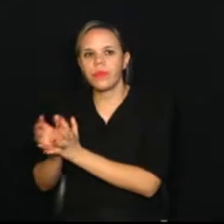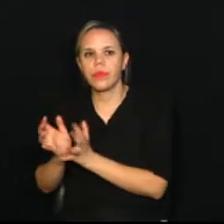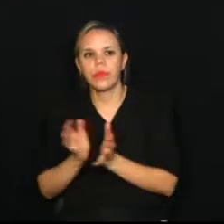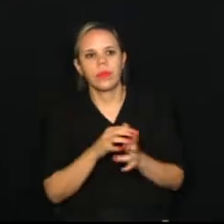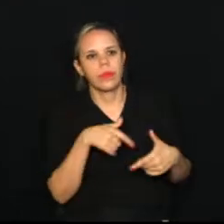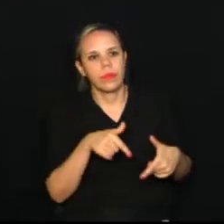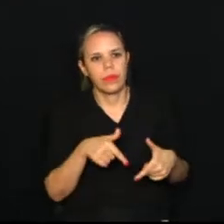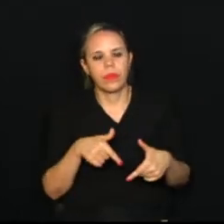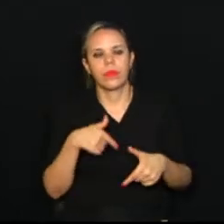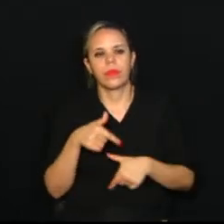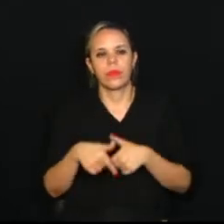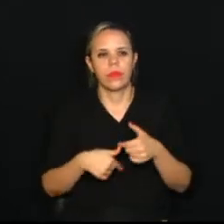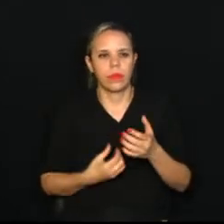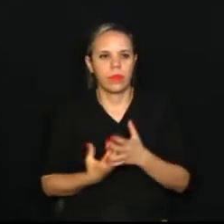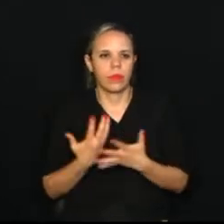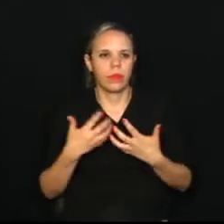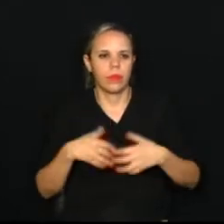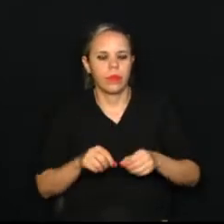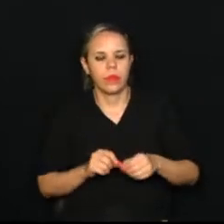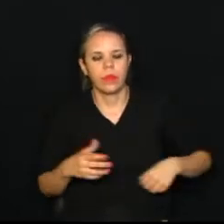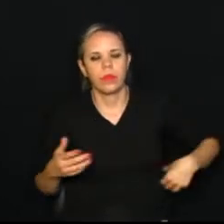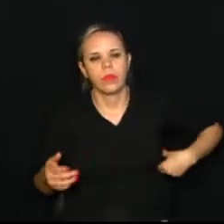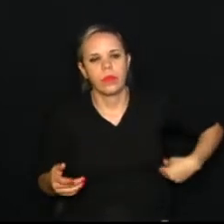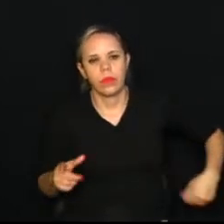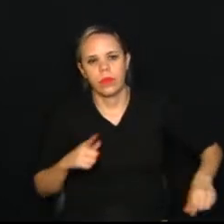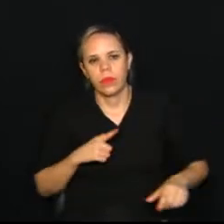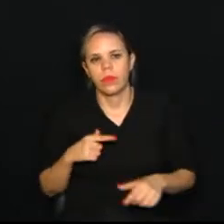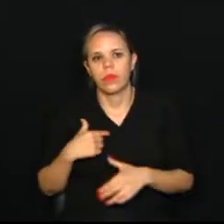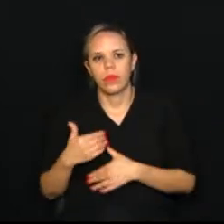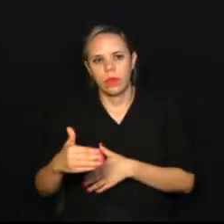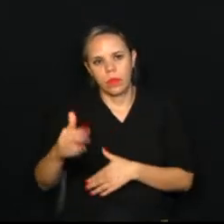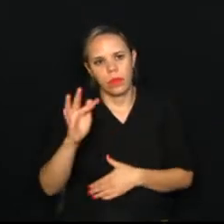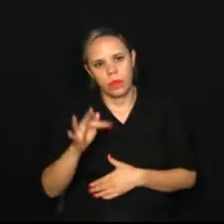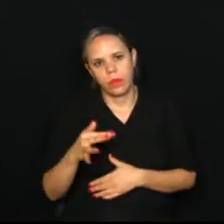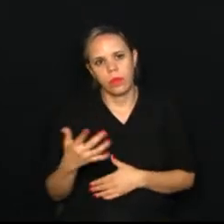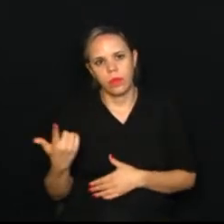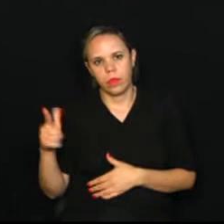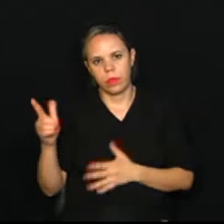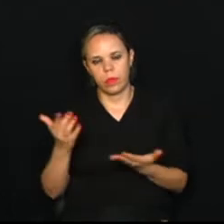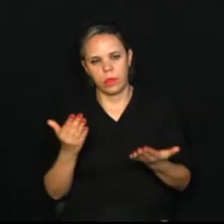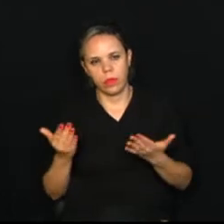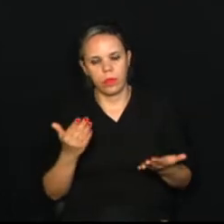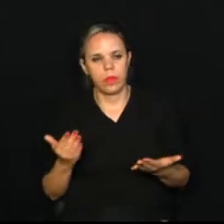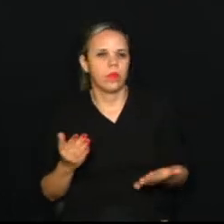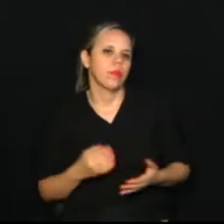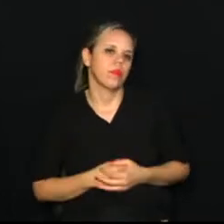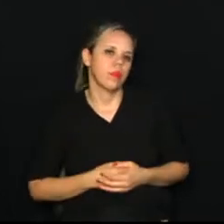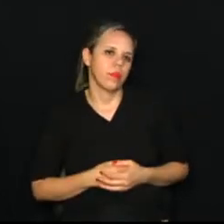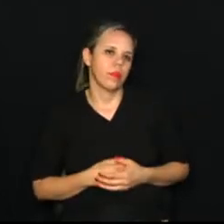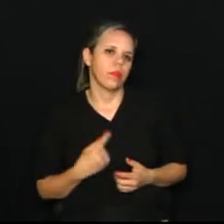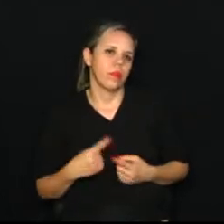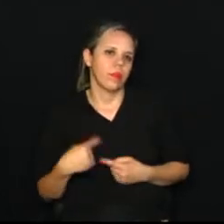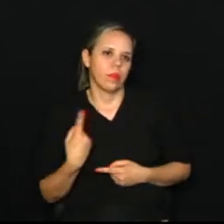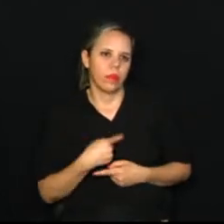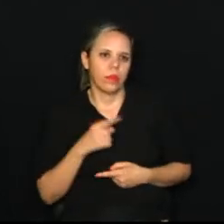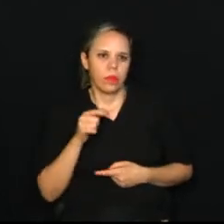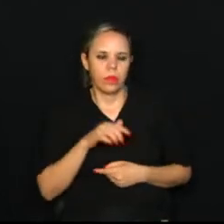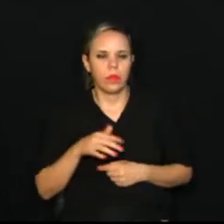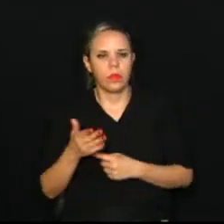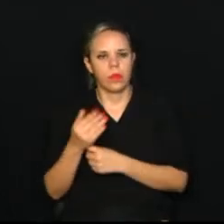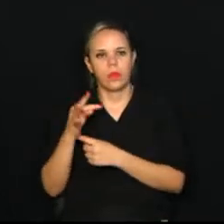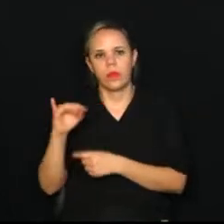foram os trabalhos já executados, e a gente está um pouco à frente em relação aos outros, exatamente porque se a gente é da área de